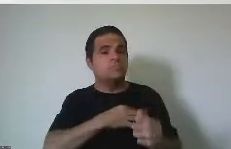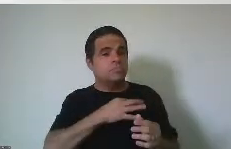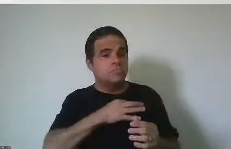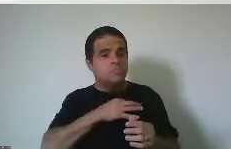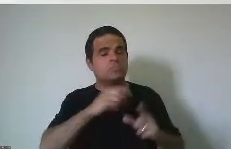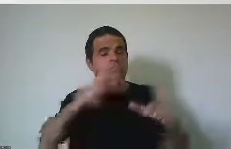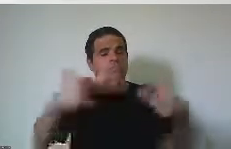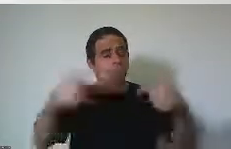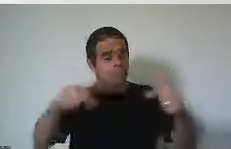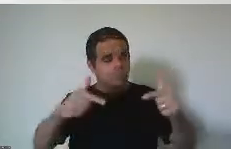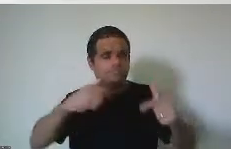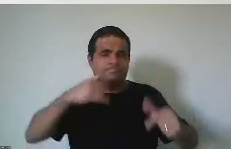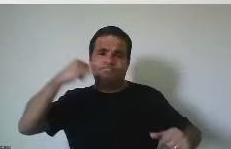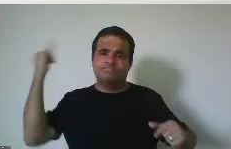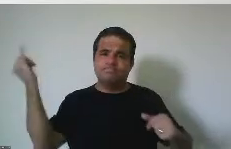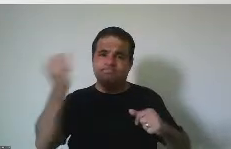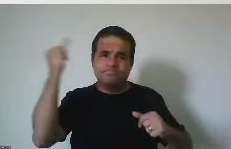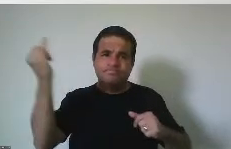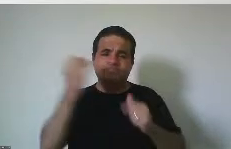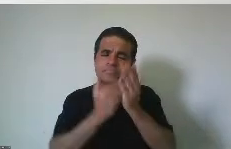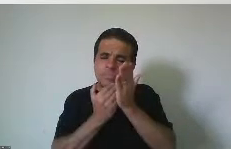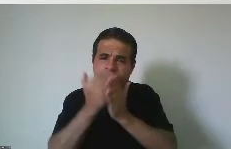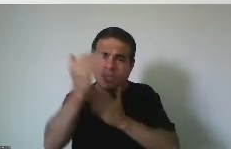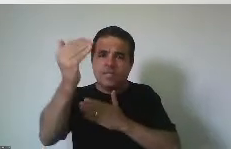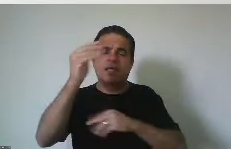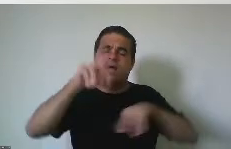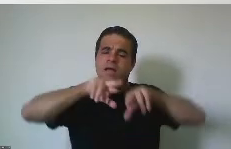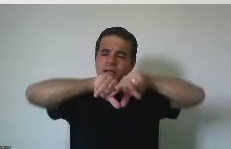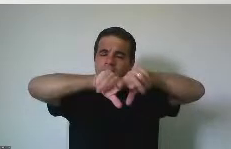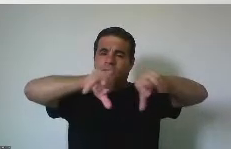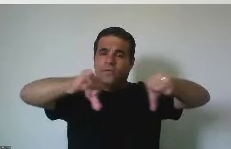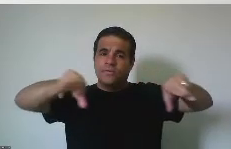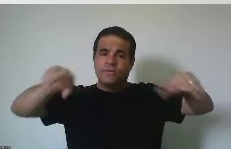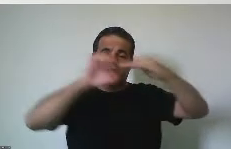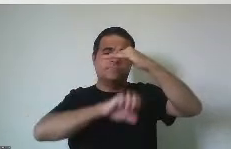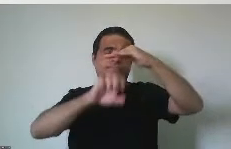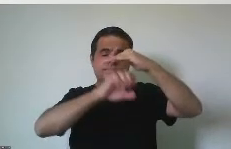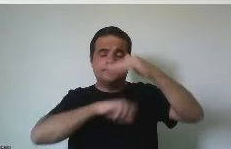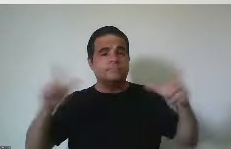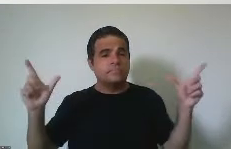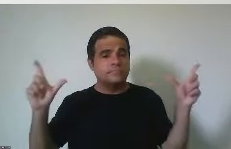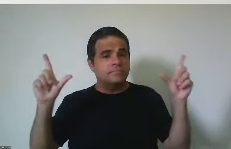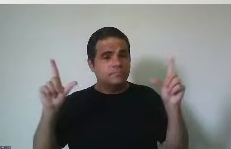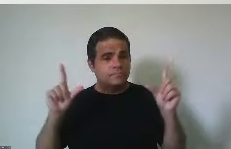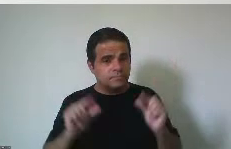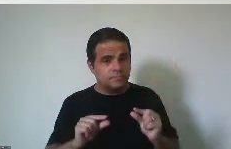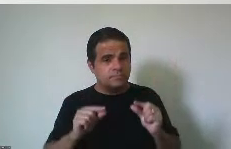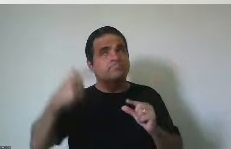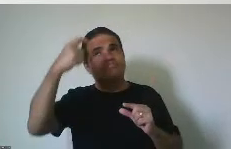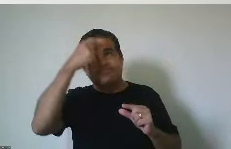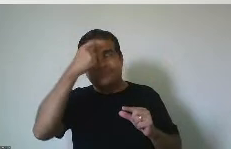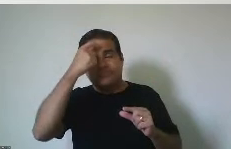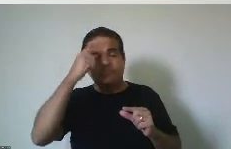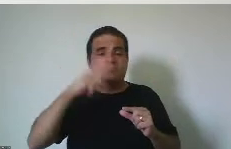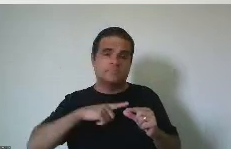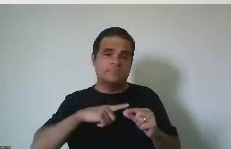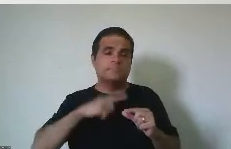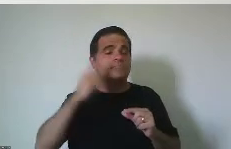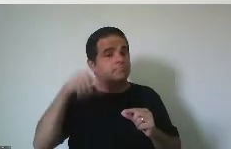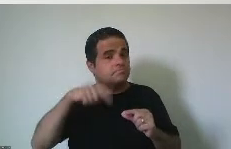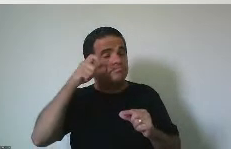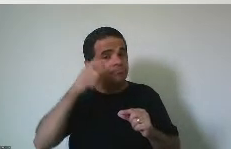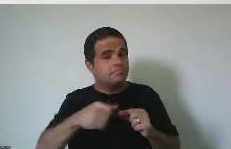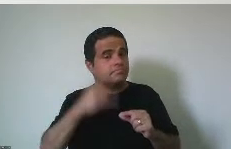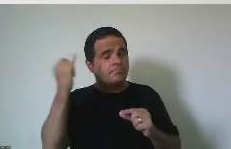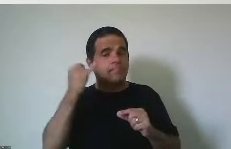importantíssimo de aumentar a diversidade da companhia eliminando viés inconsciente que nós temos e é interessante como simples